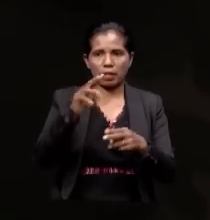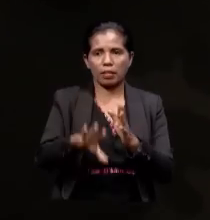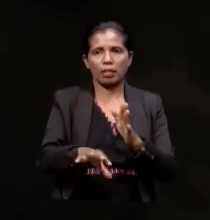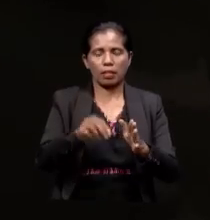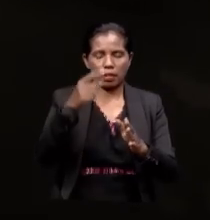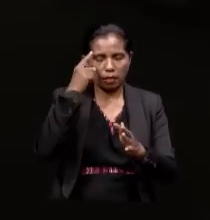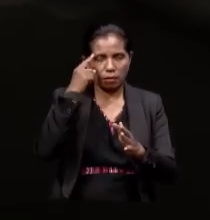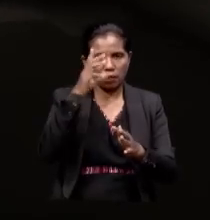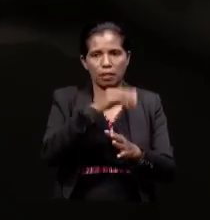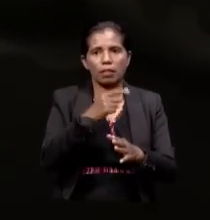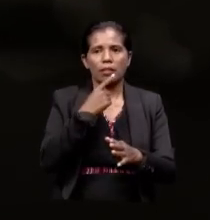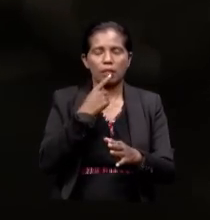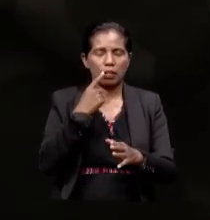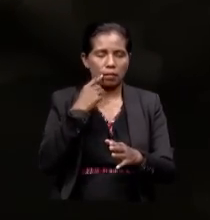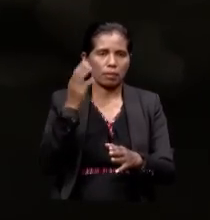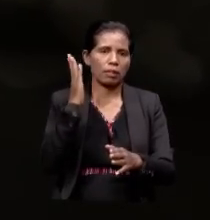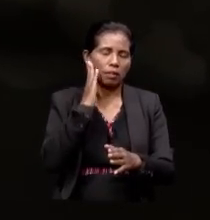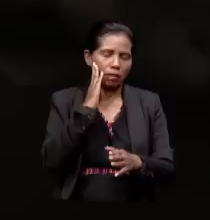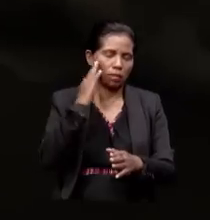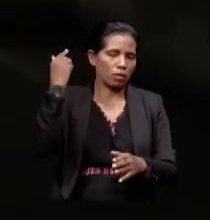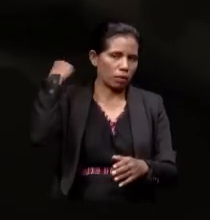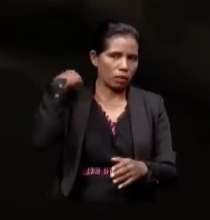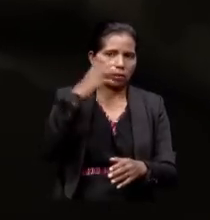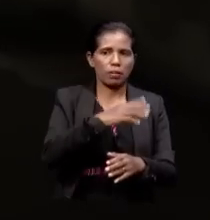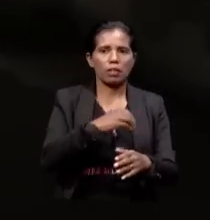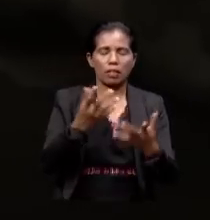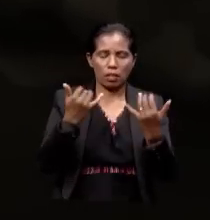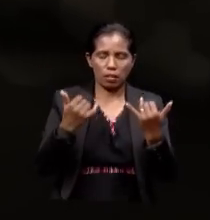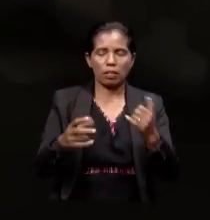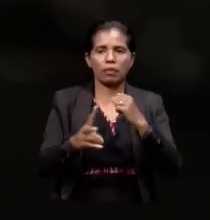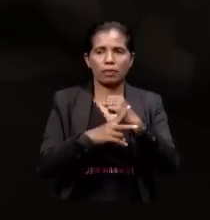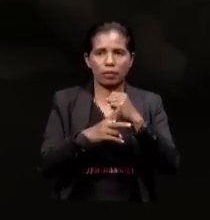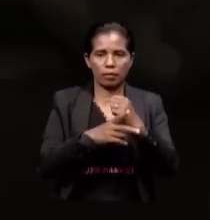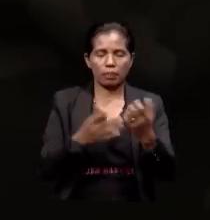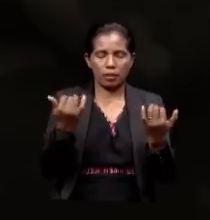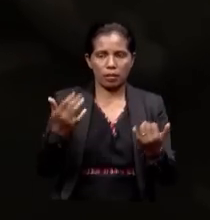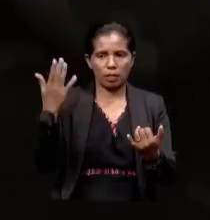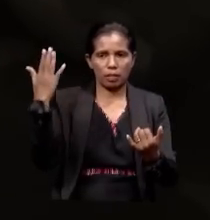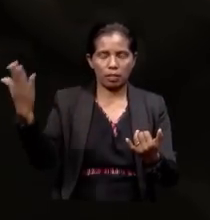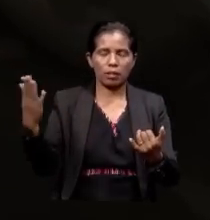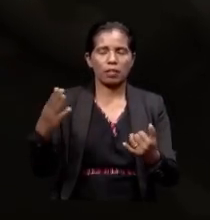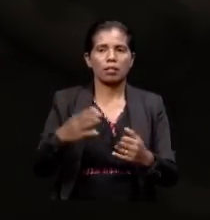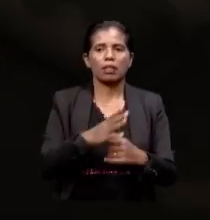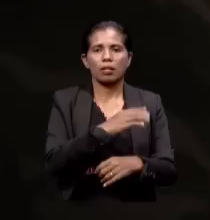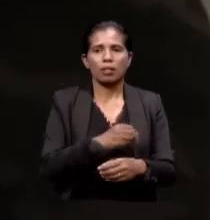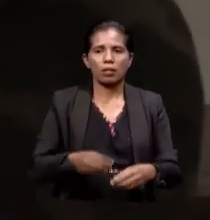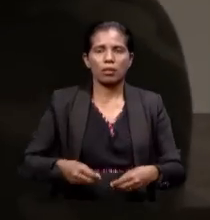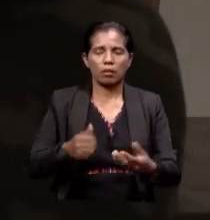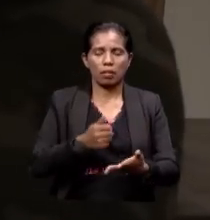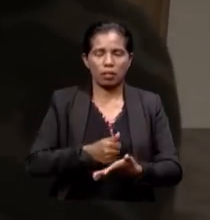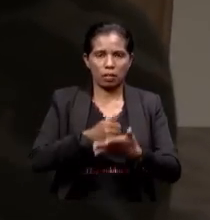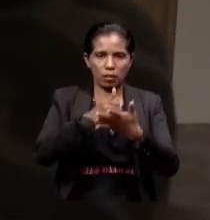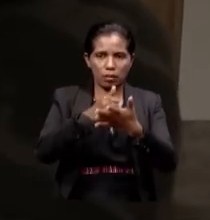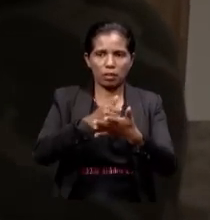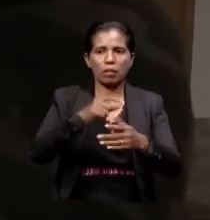matan, Ibon Hassan no Cotuclaran, nebe agora vítima ne e a ona uma mahon pradet, rode for tratamento,